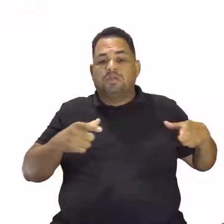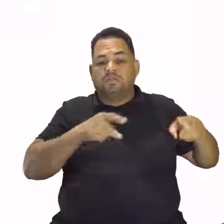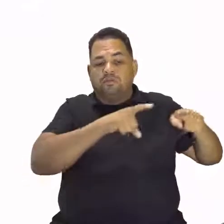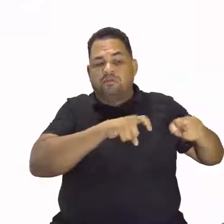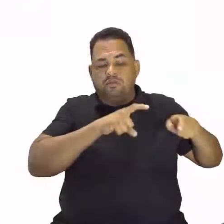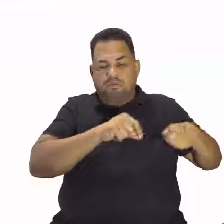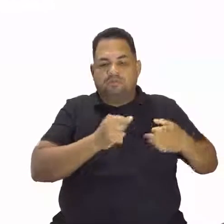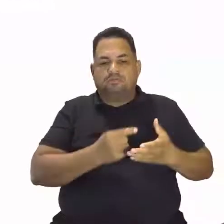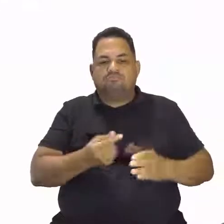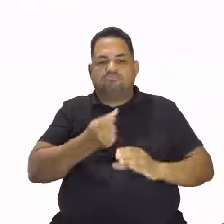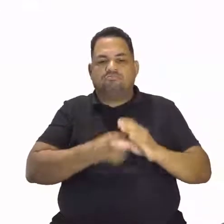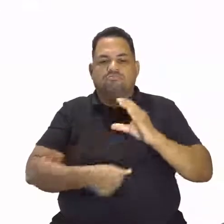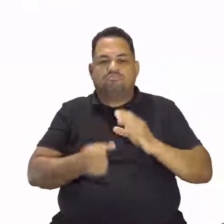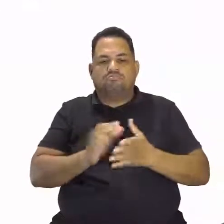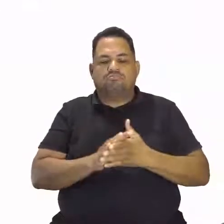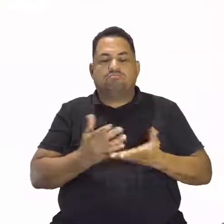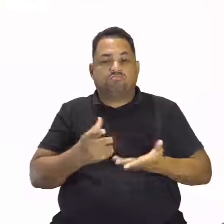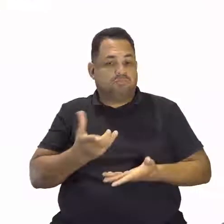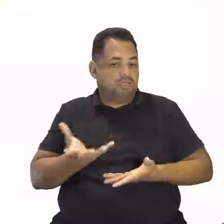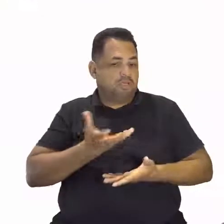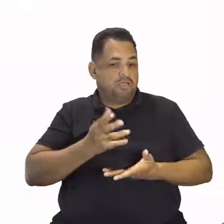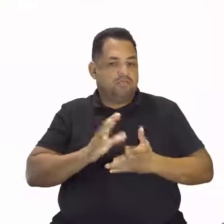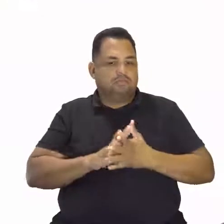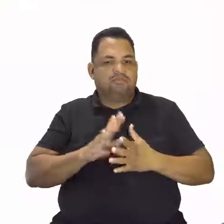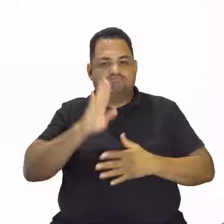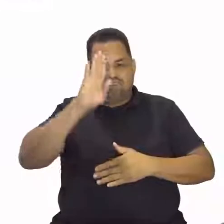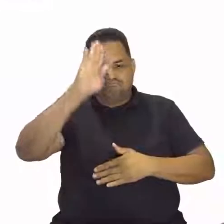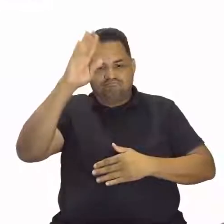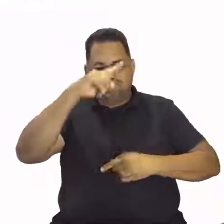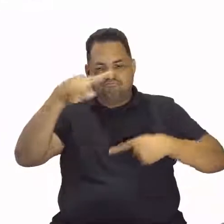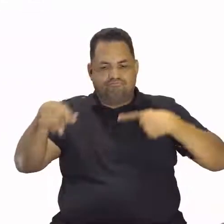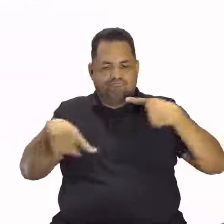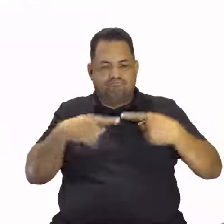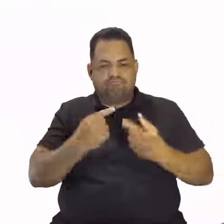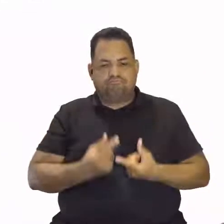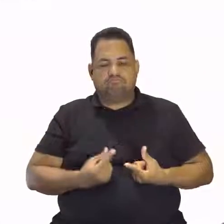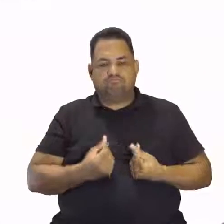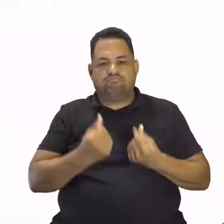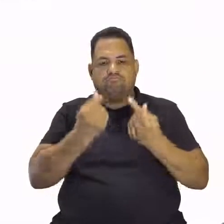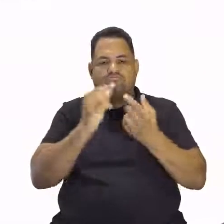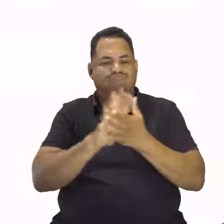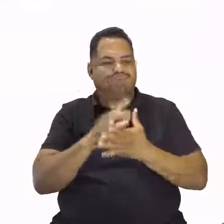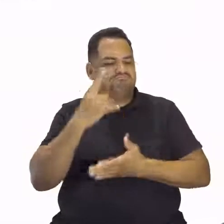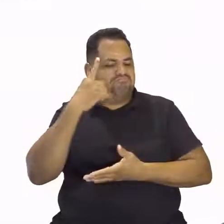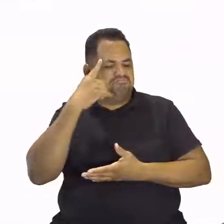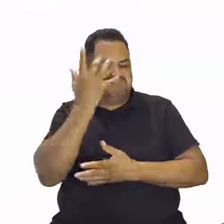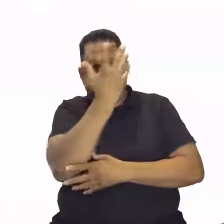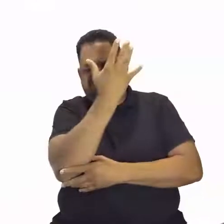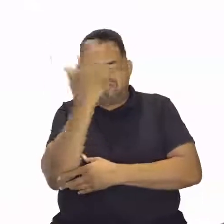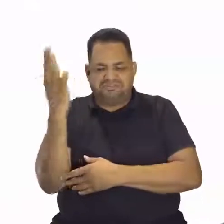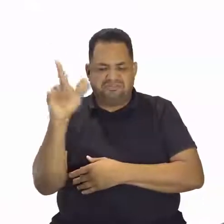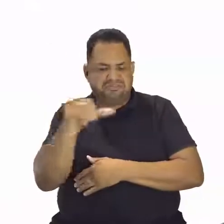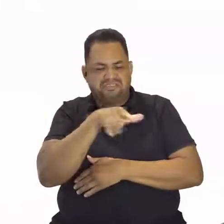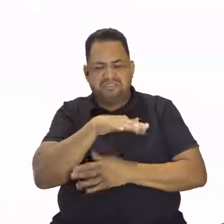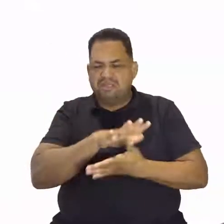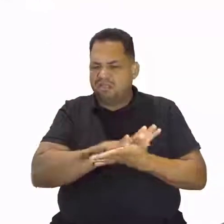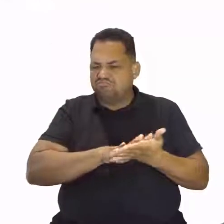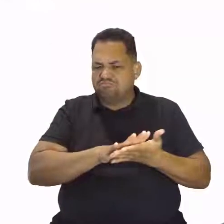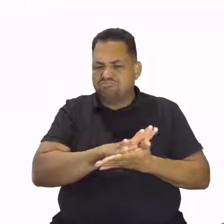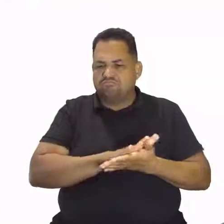único objetivo, o lucro. E não pensa em floresta, não pensa em meio ambiente. Se